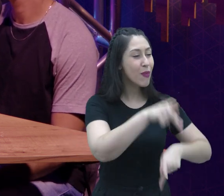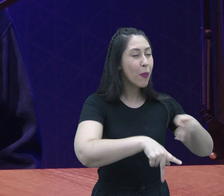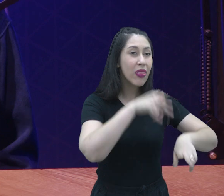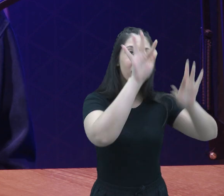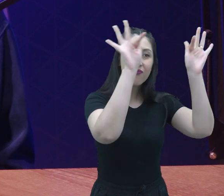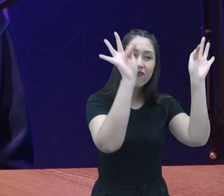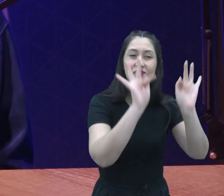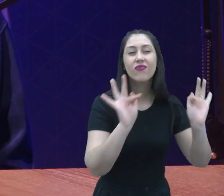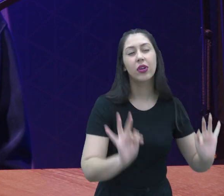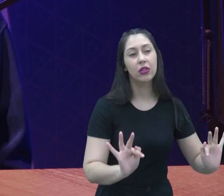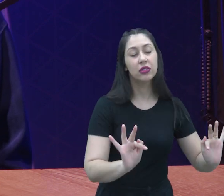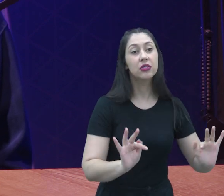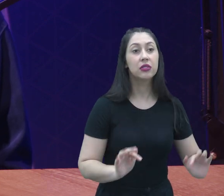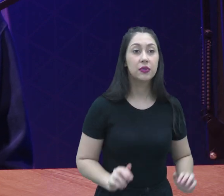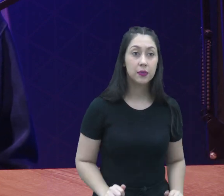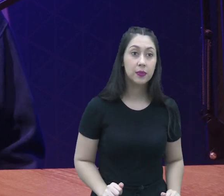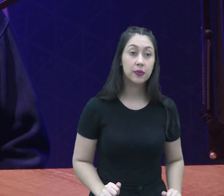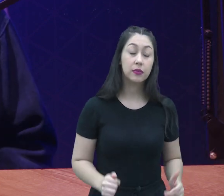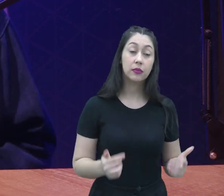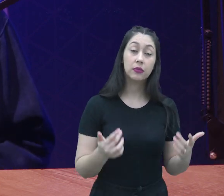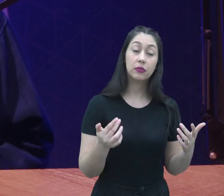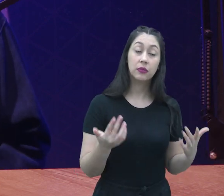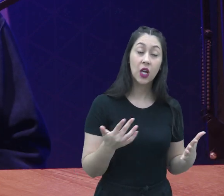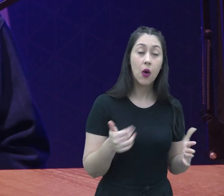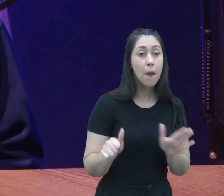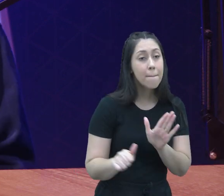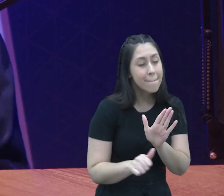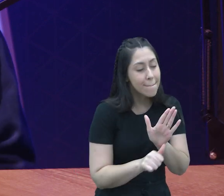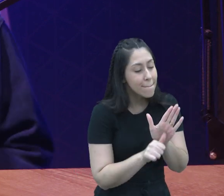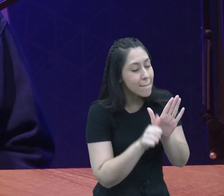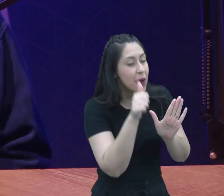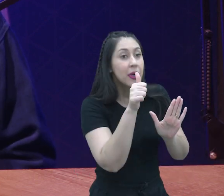sociedade. Então, a gente tem aí esse